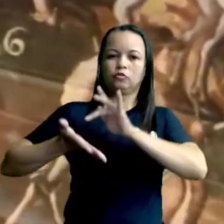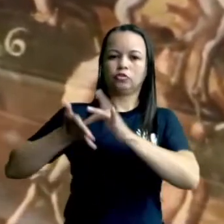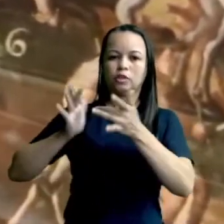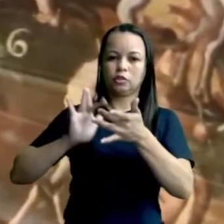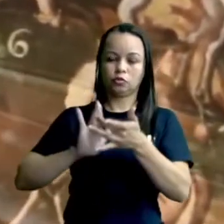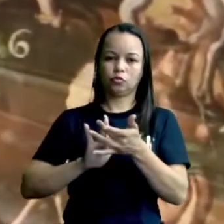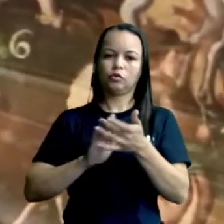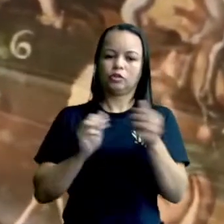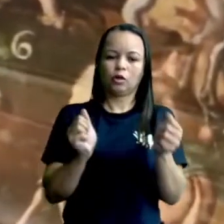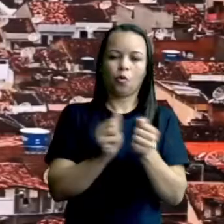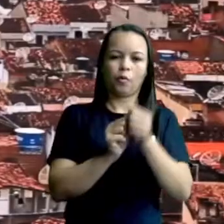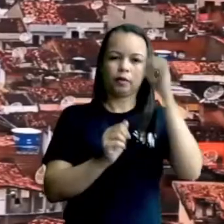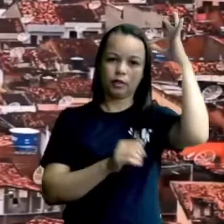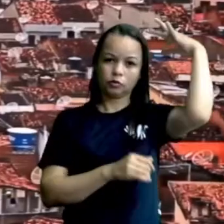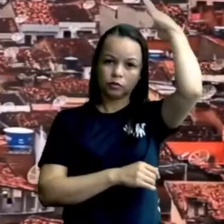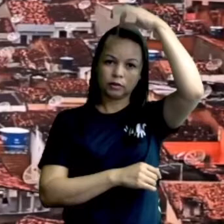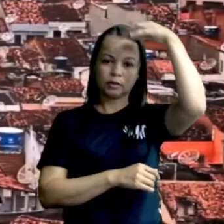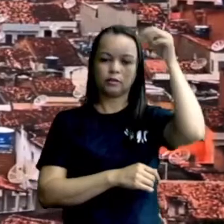Santo Antão.